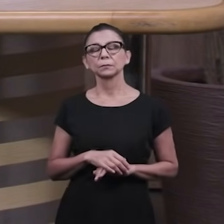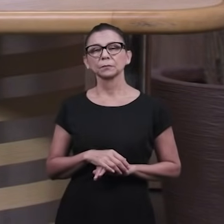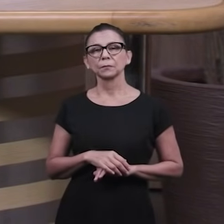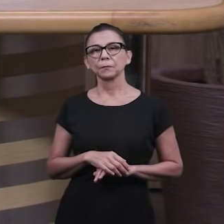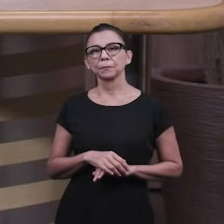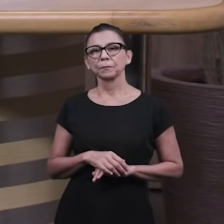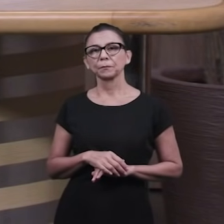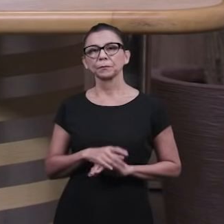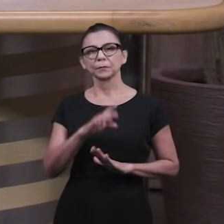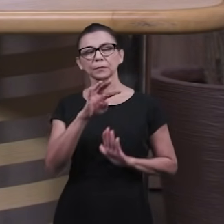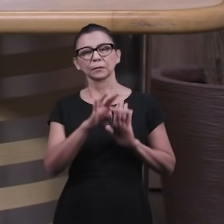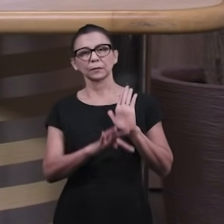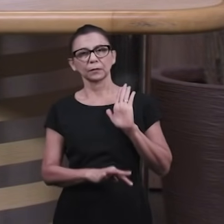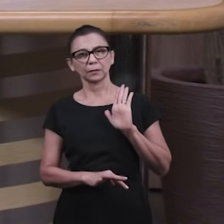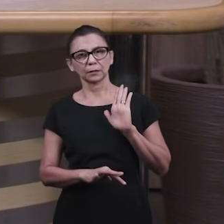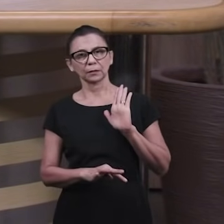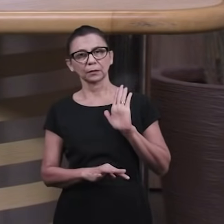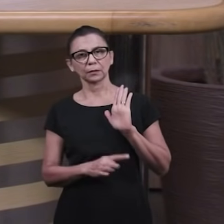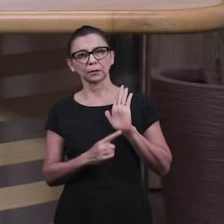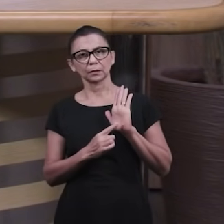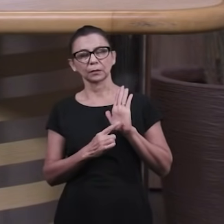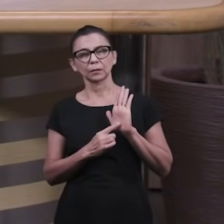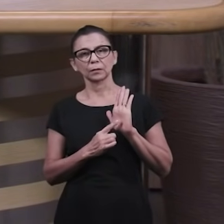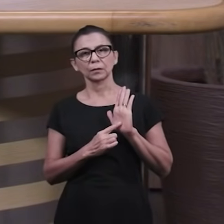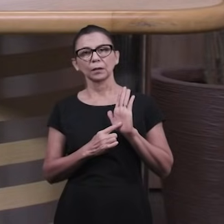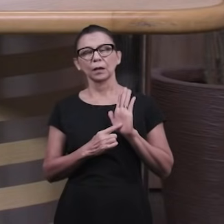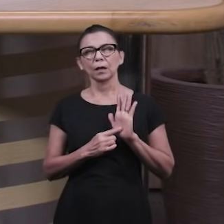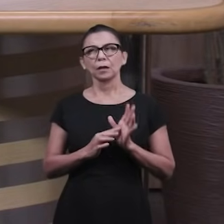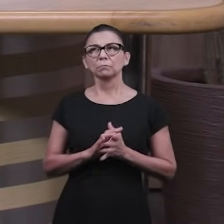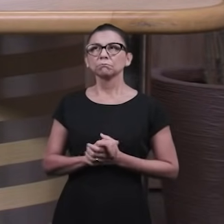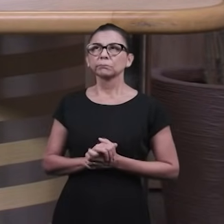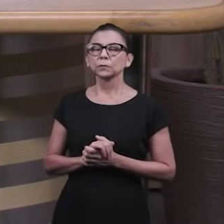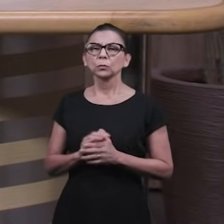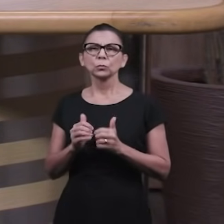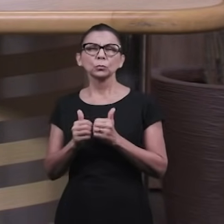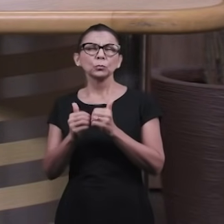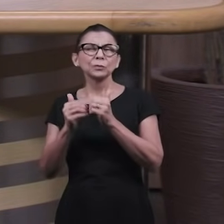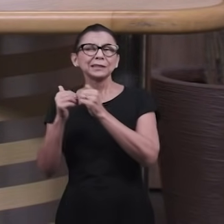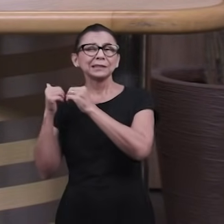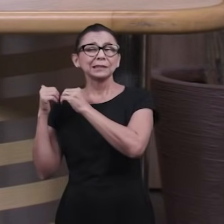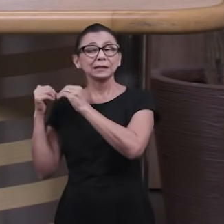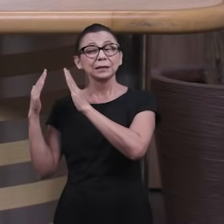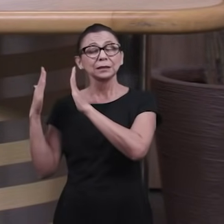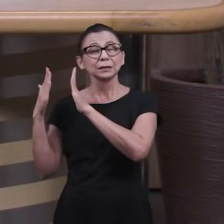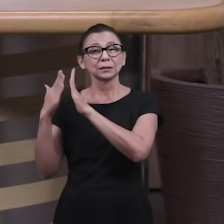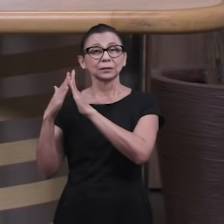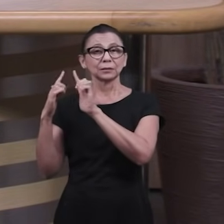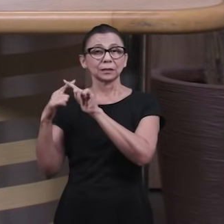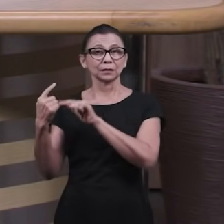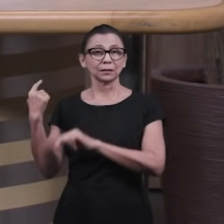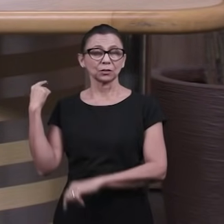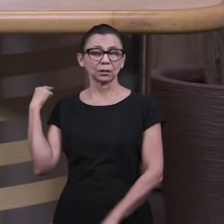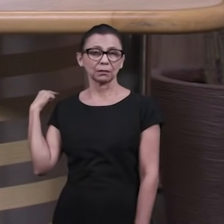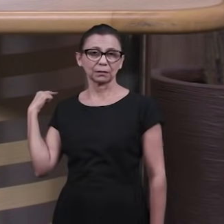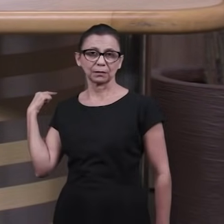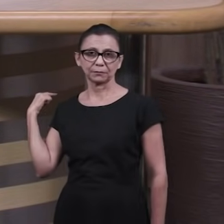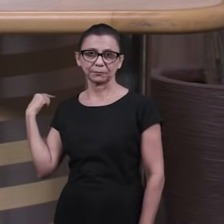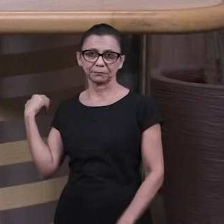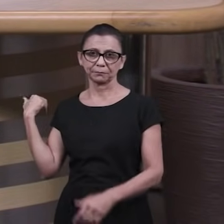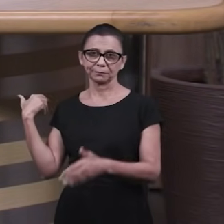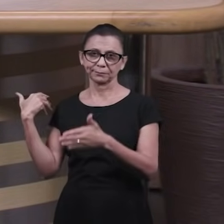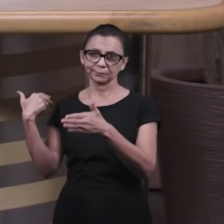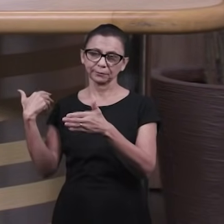que você leu, no início da igreja, o que aconteceu no início da igreja? A igreja